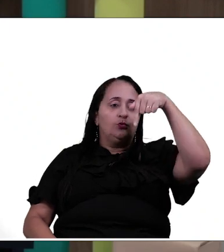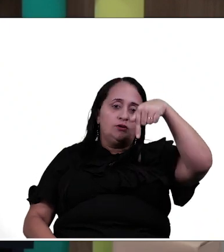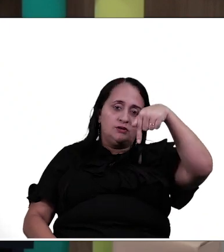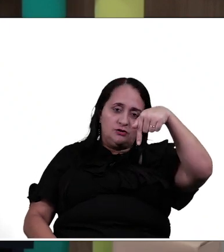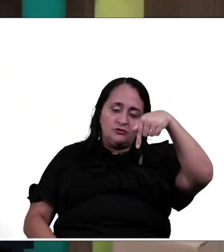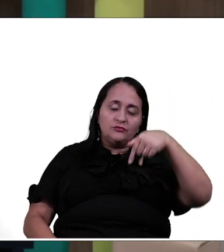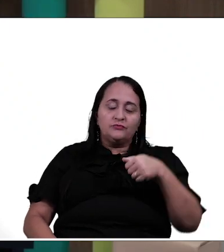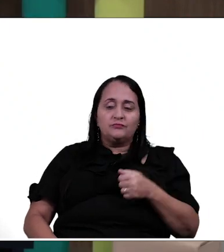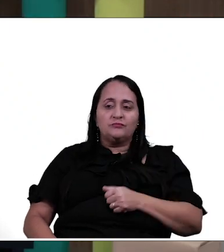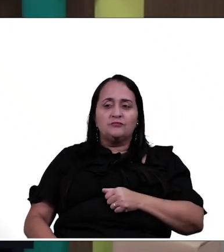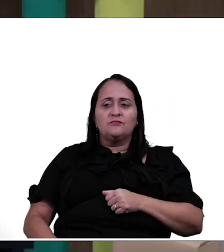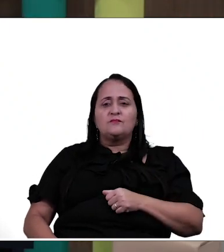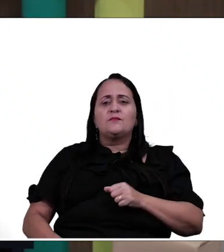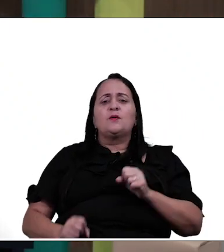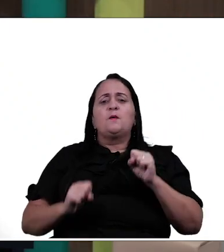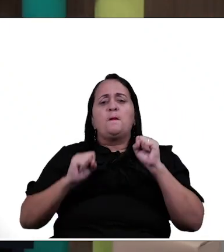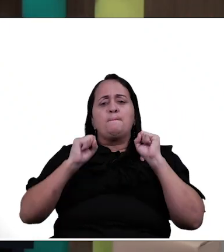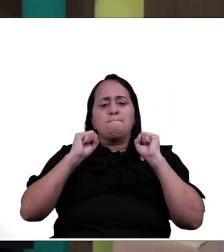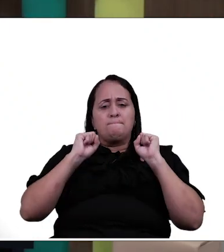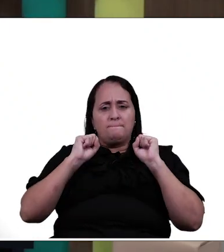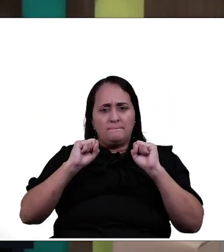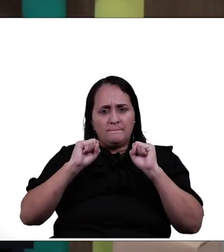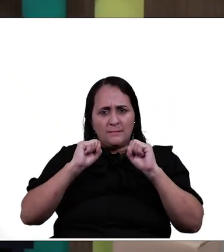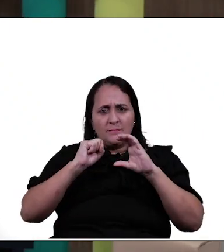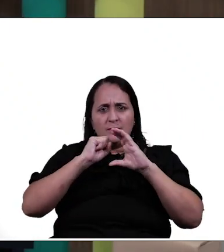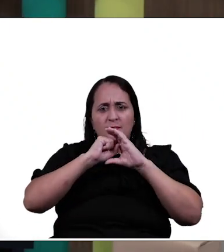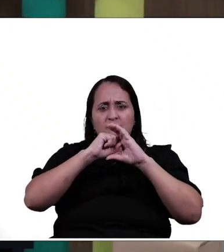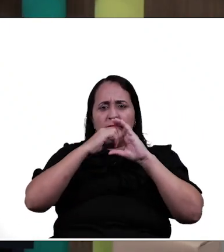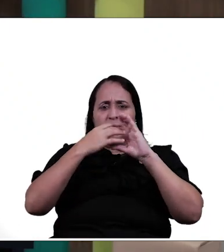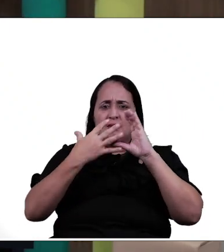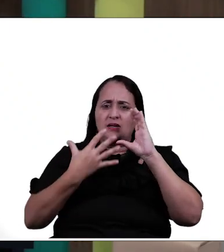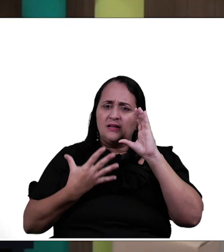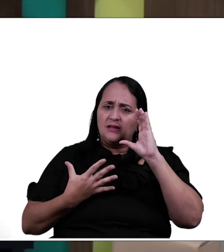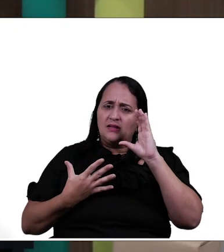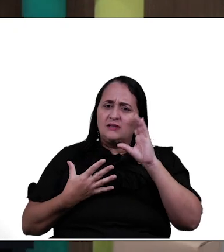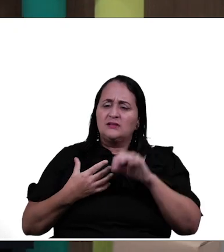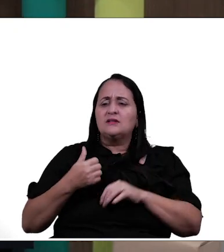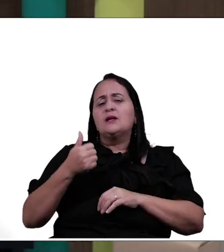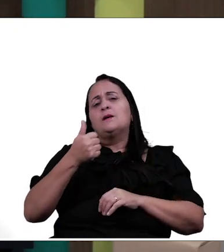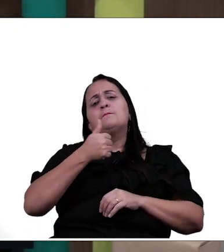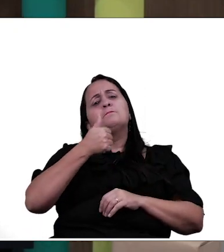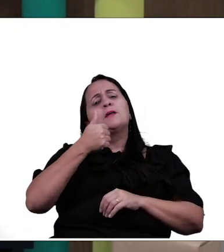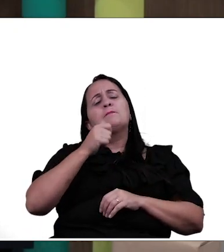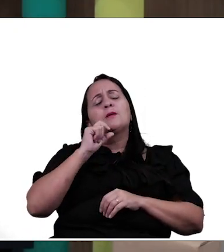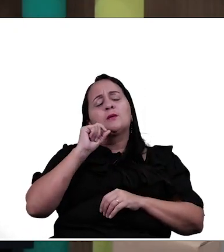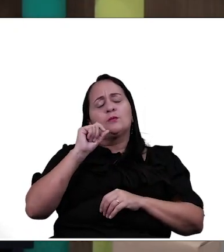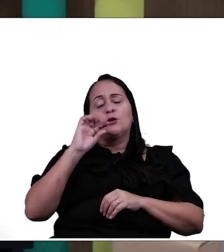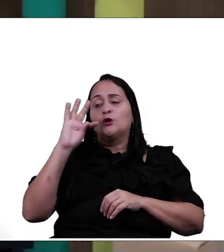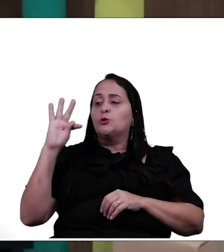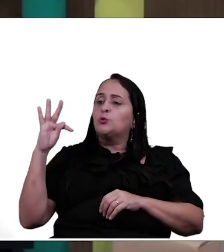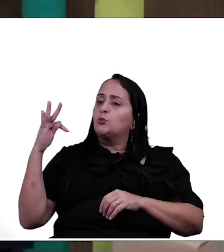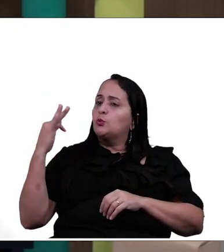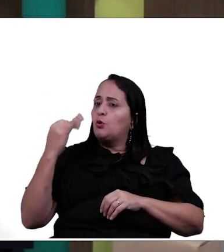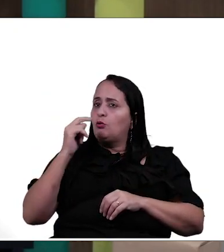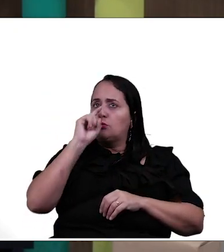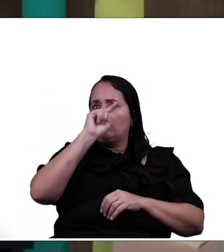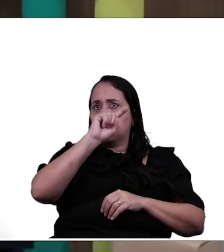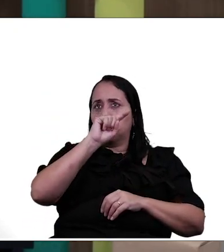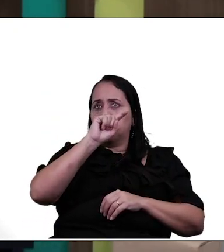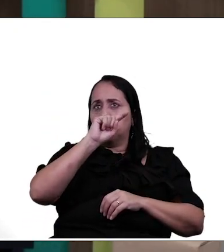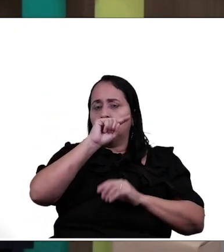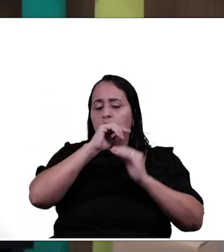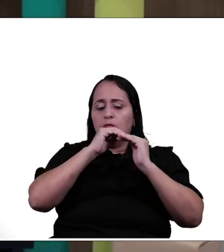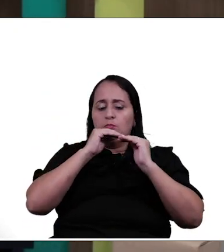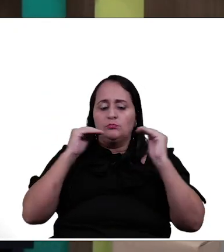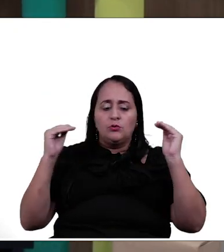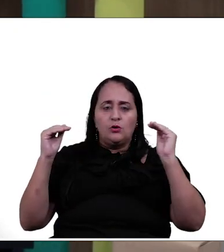números racionais? Nós vimos Q asterístico seria o conjunto dos números racionais com todos